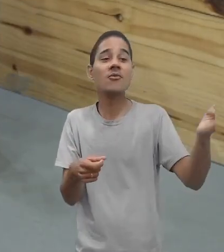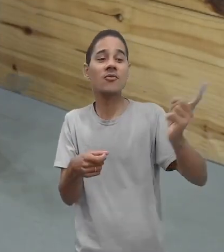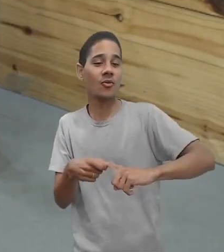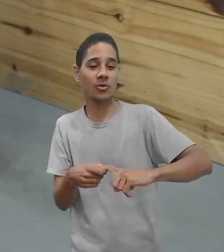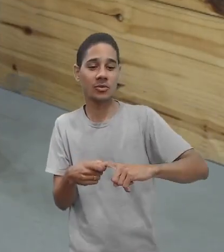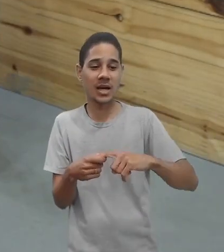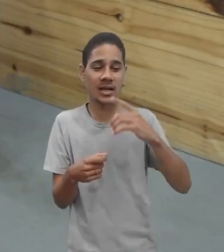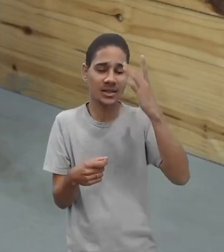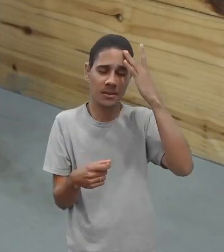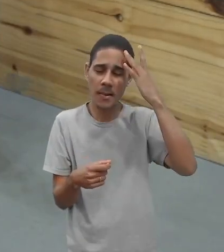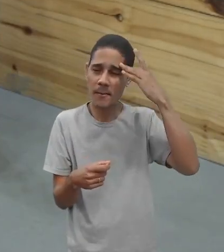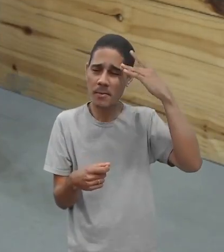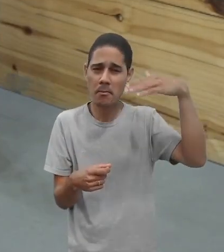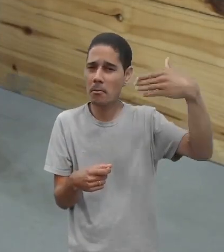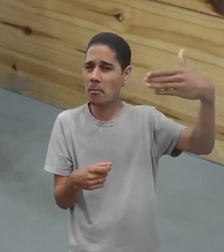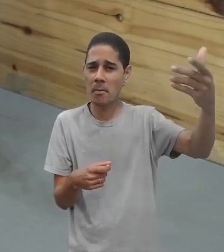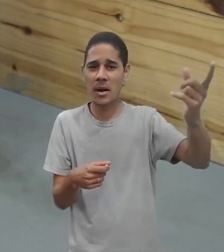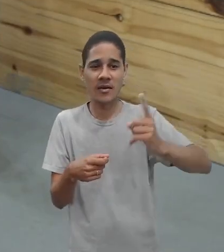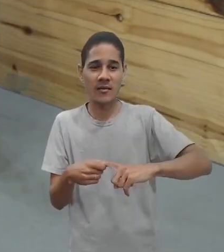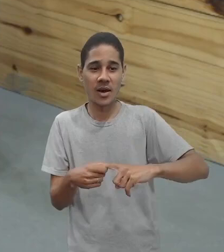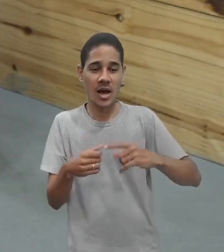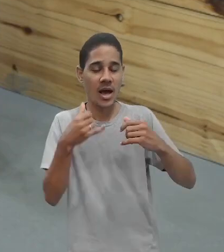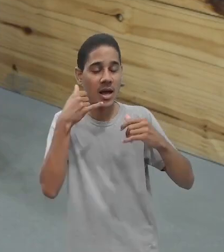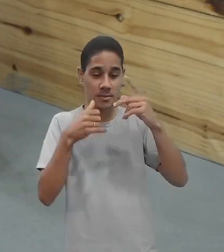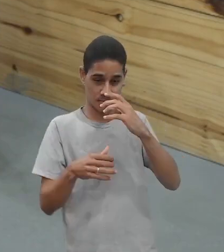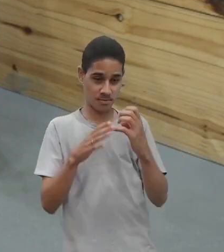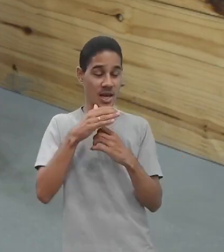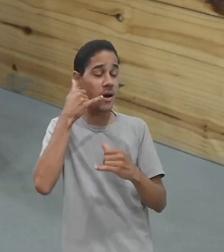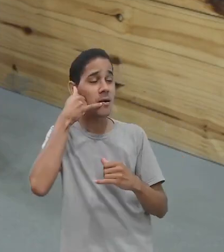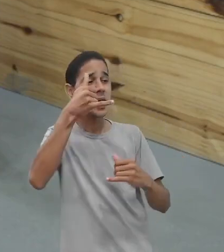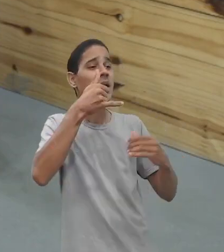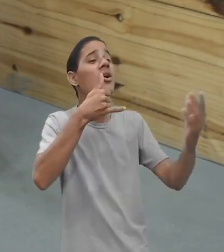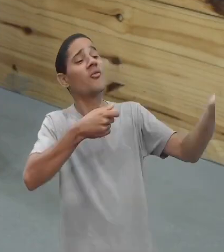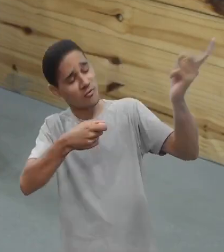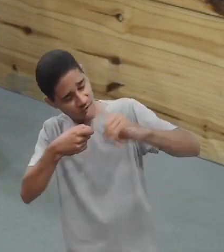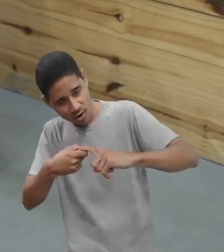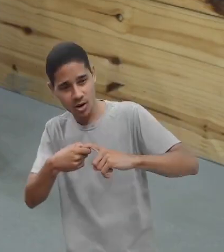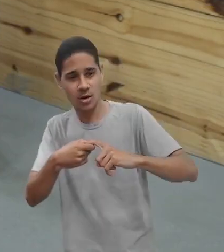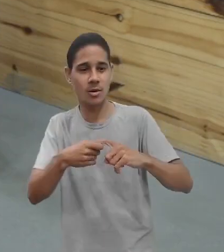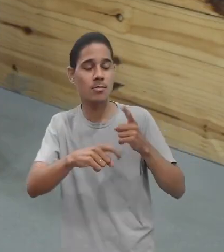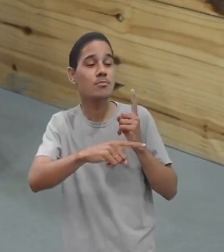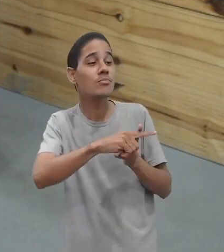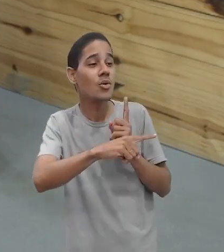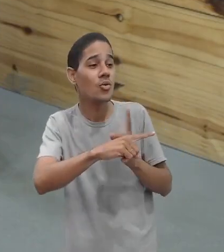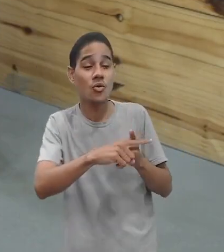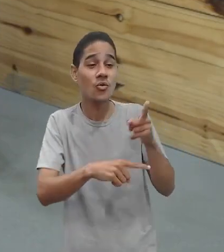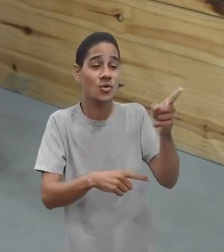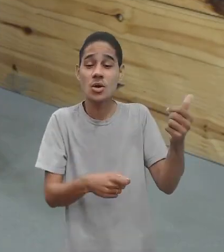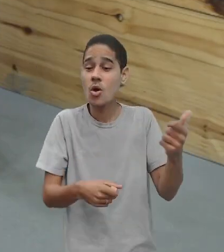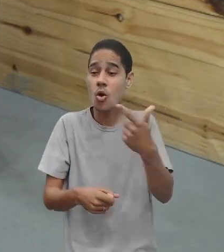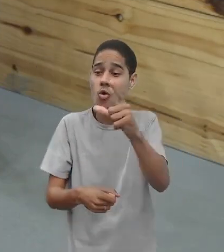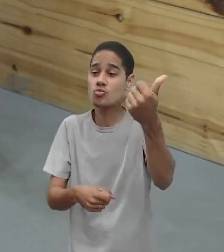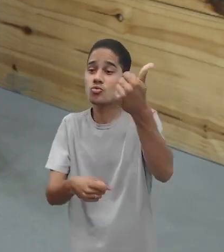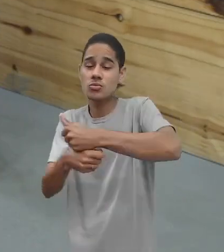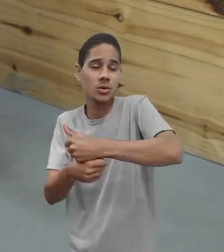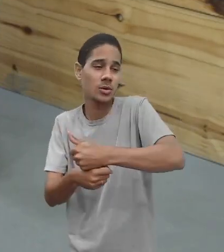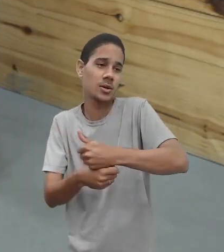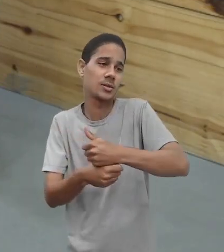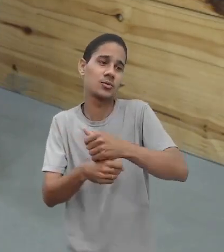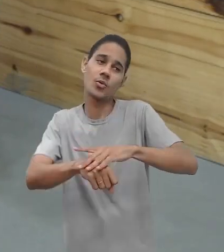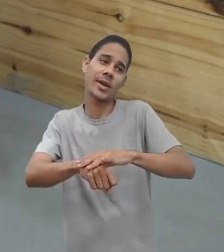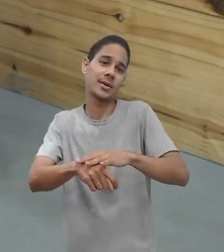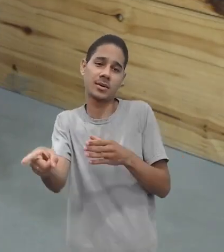ainda, voltar de suas férias, aí ele recebe um telefonema da empresa. Volte, porque o seu substituto adoeceu e está de